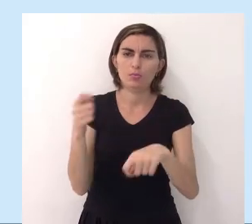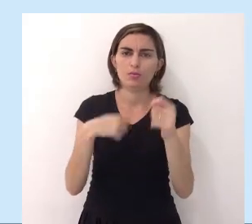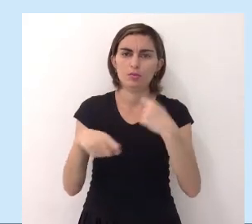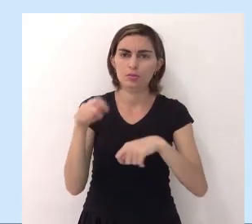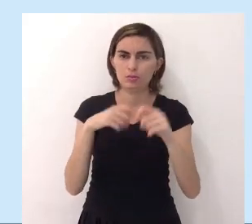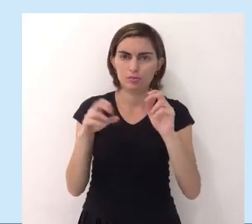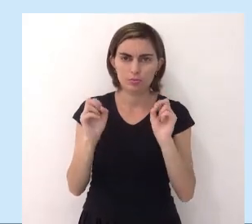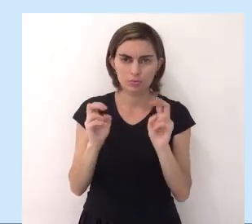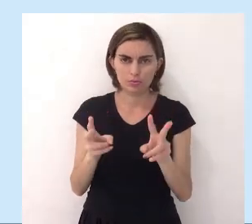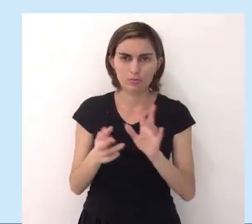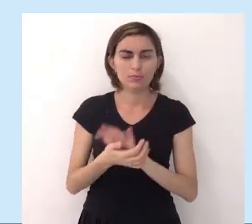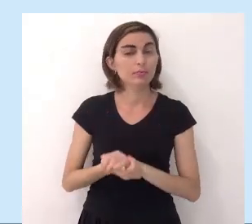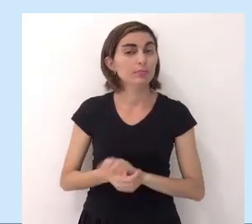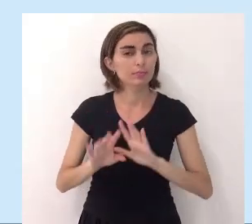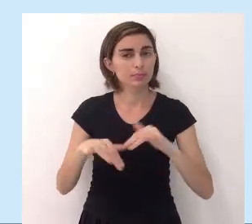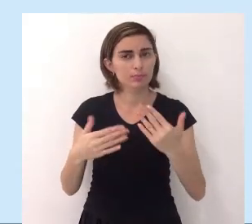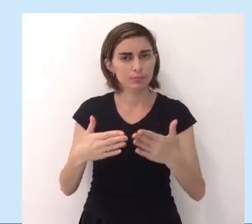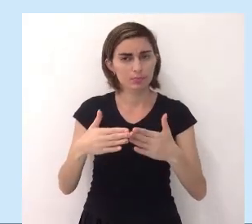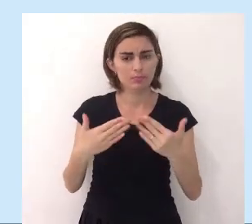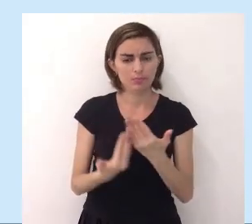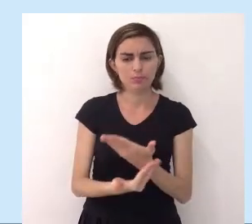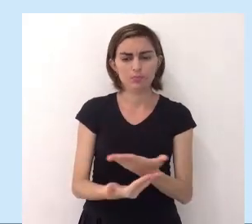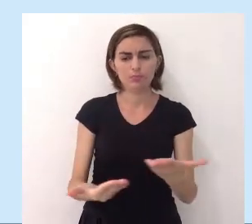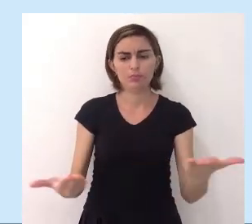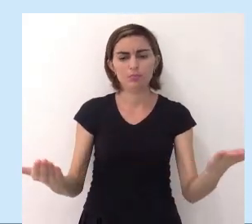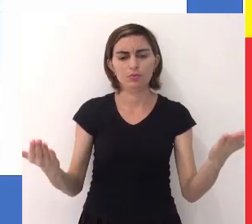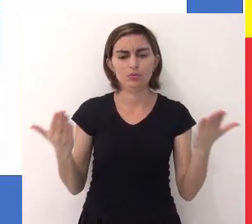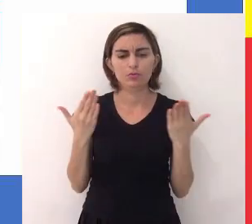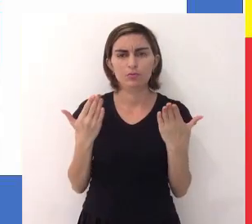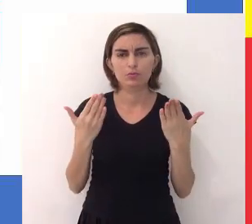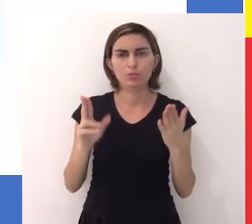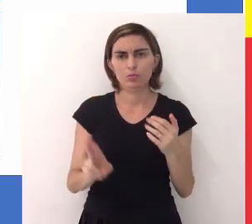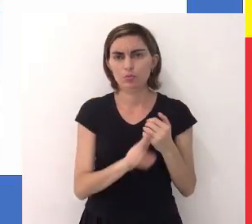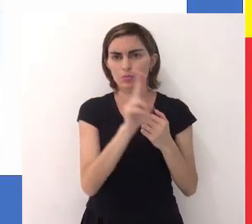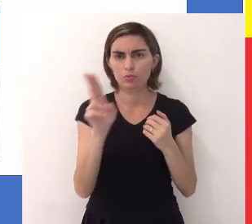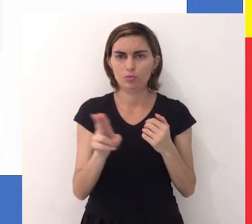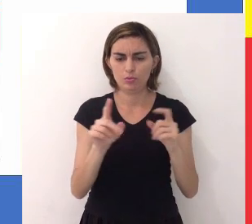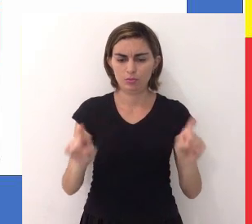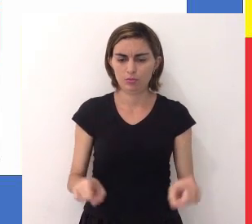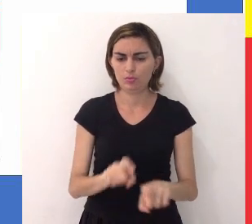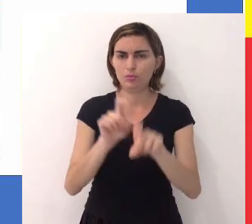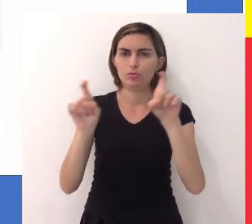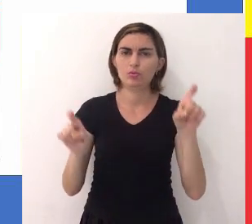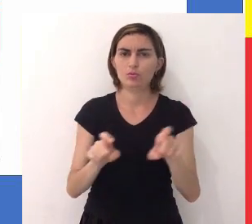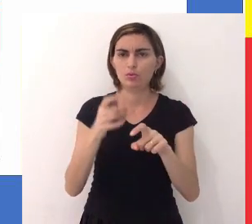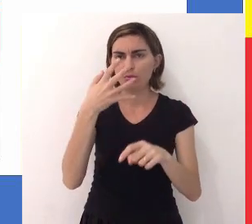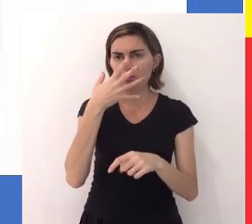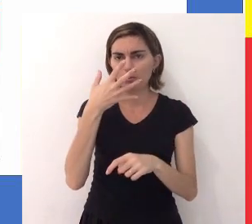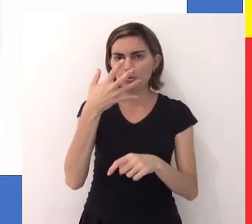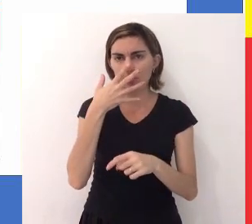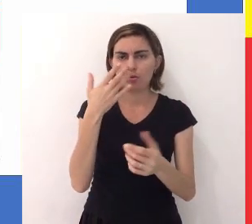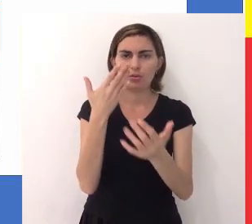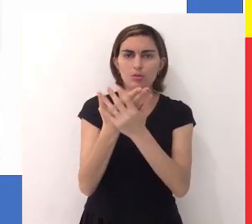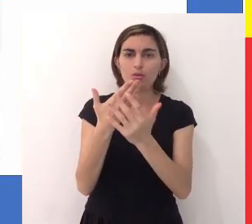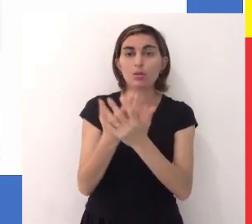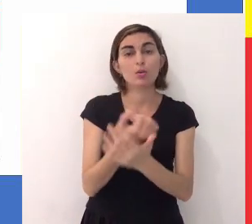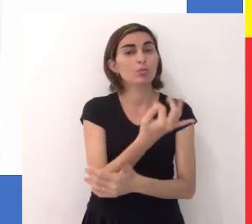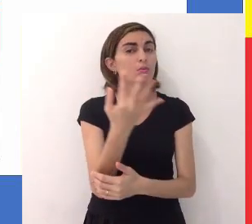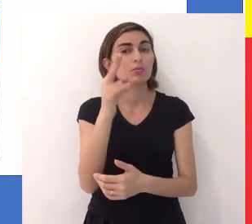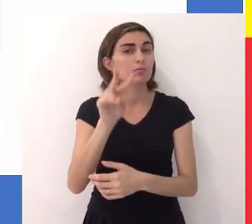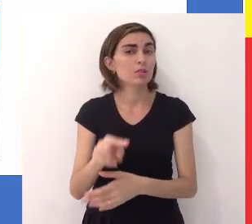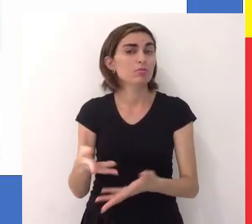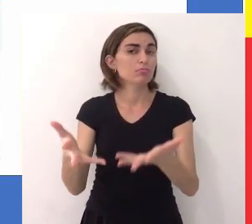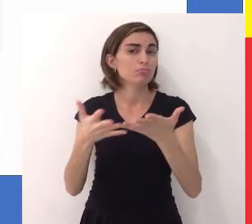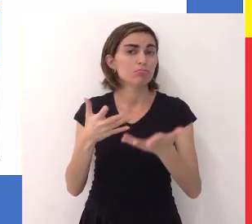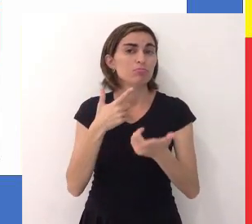comercial, ok? Eu peço que vocês aí usem os recursos digitais, tá? Observem essa aula quantas vezes puderem